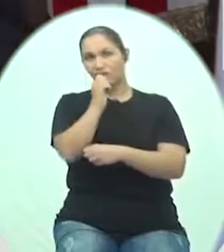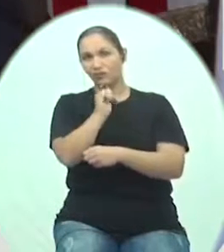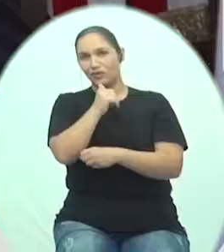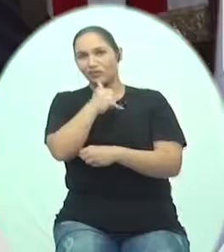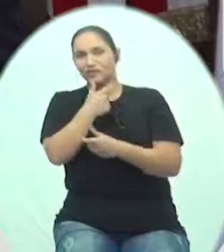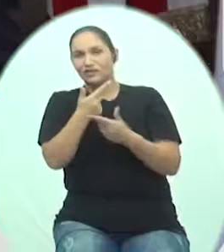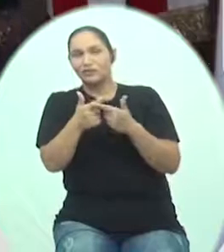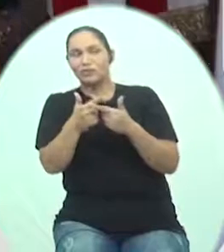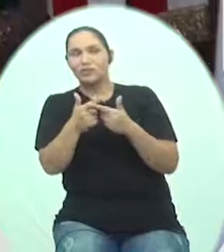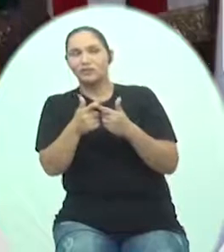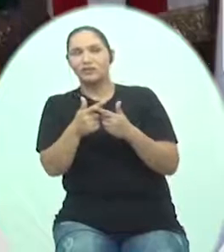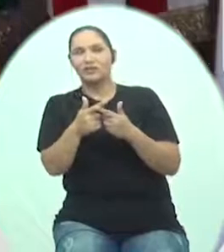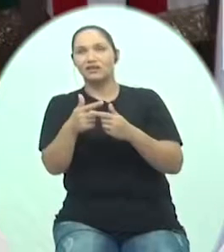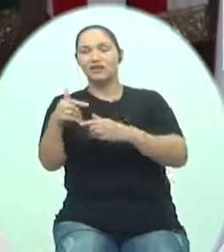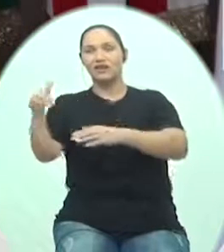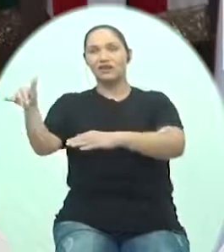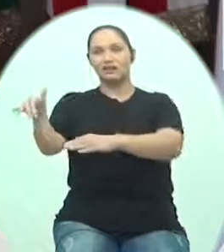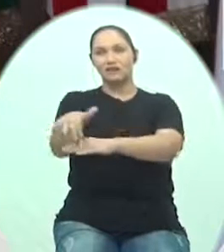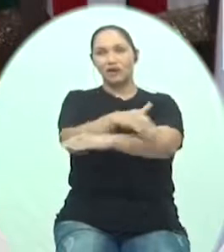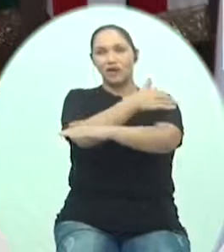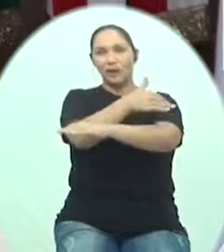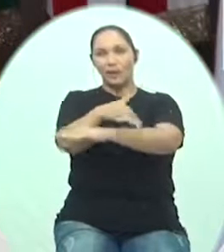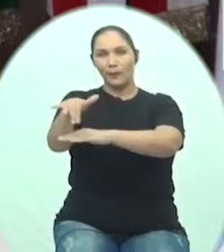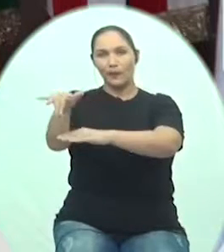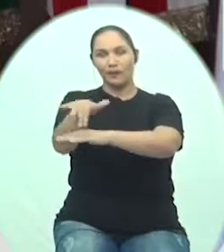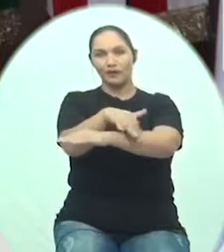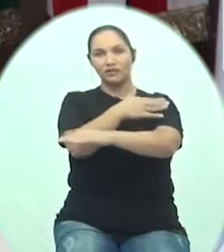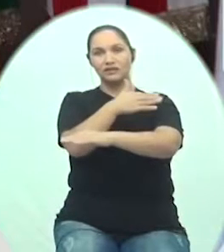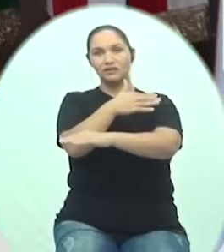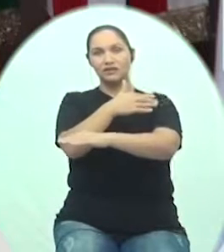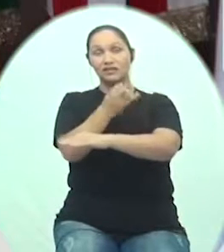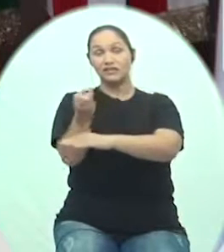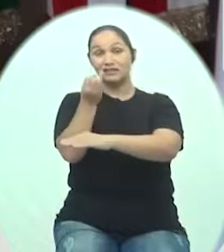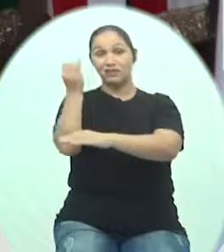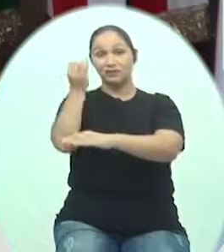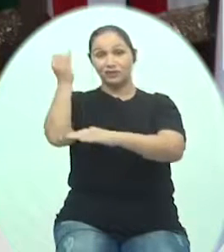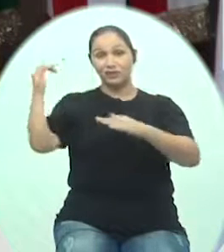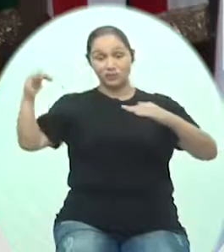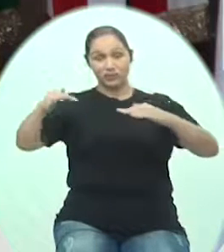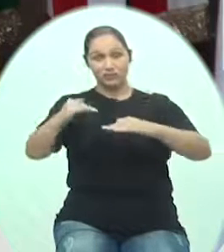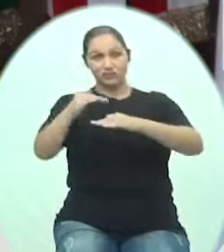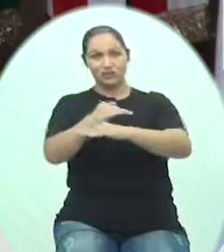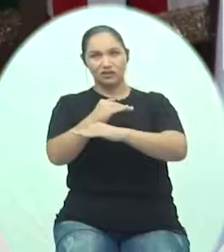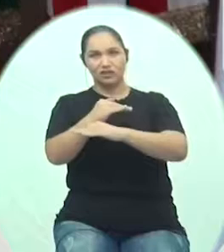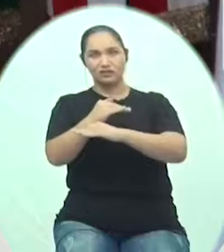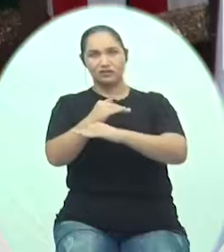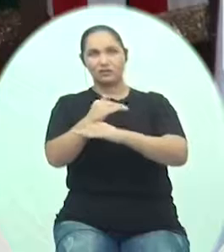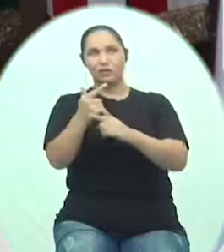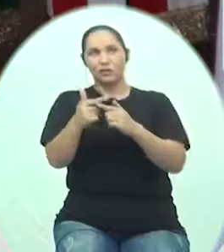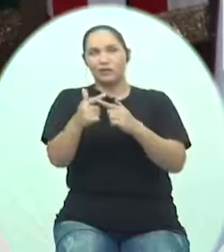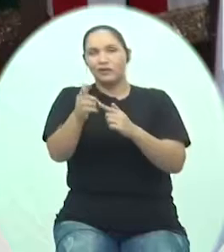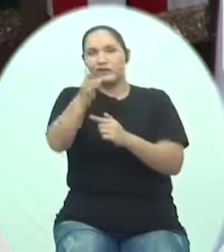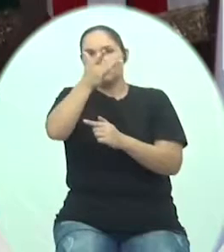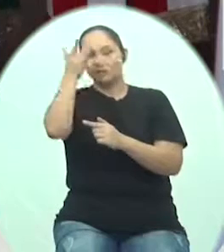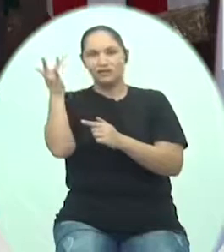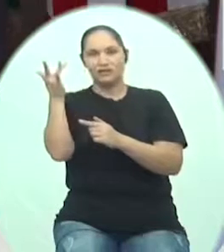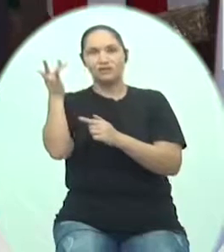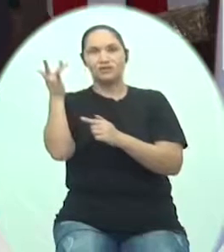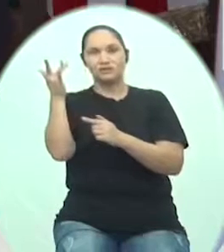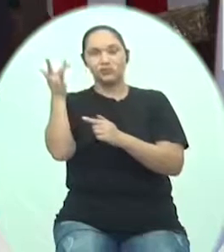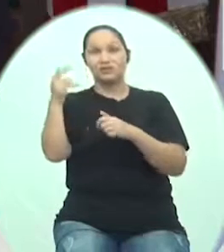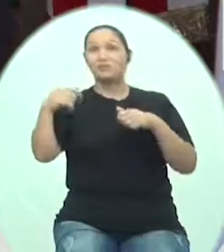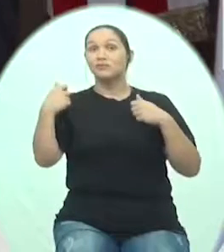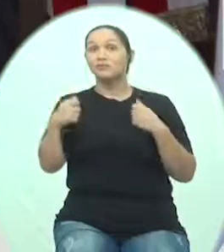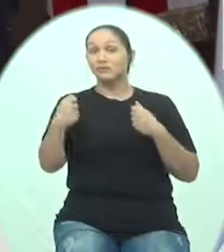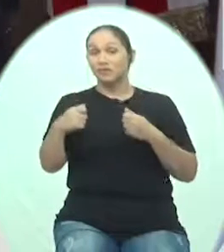Rio Maina mas para toda a mobilidade urbana de CRC Silma haja Vista que as pessoas que vêm daquela região e